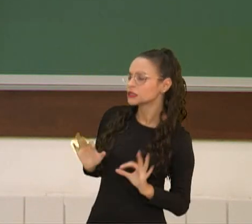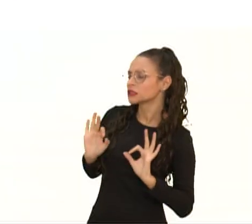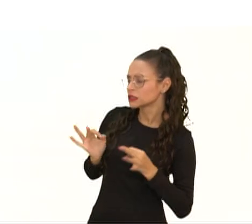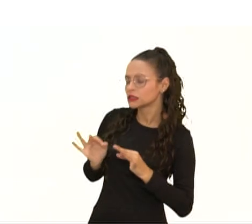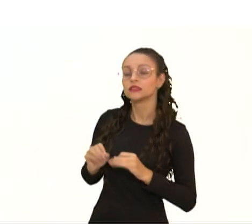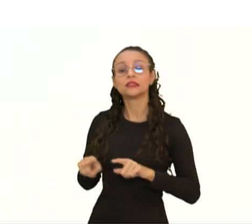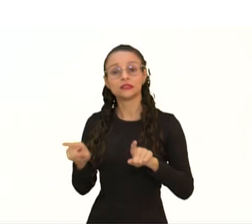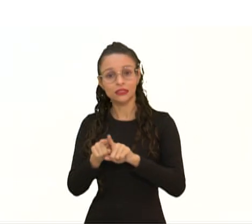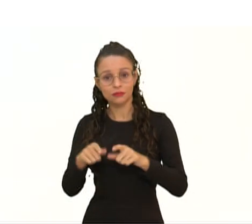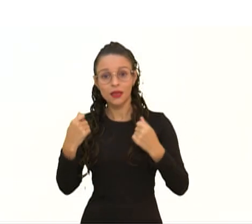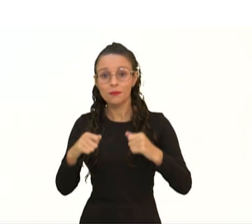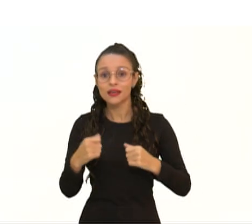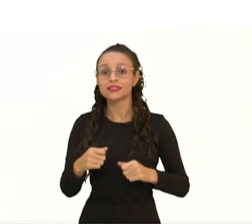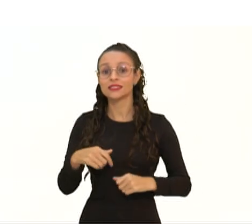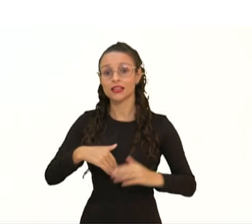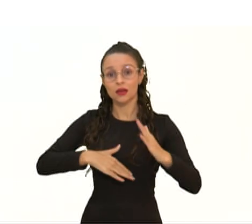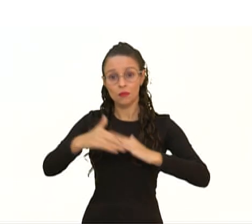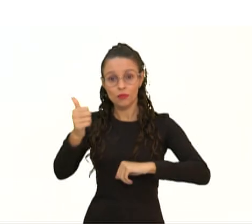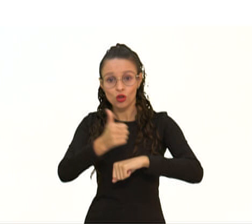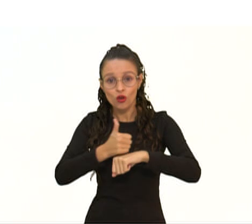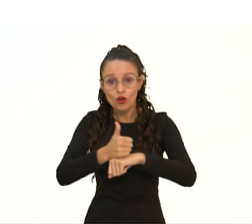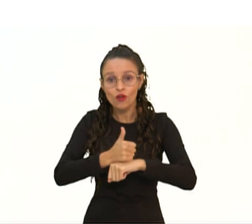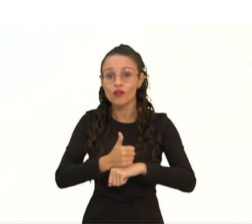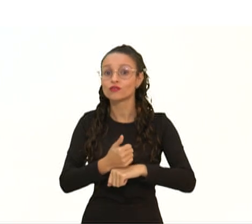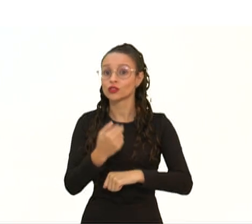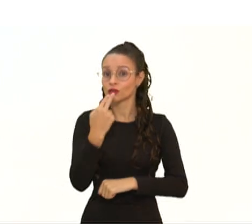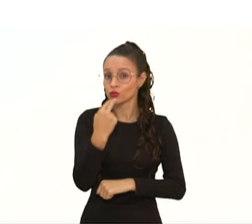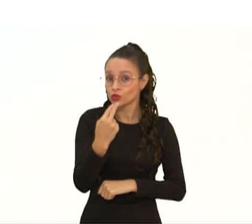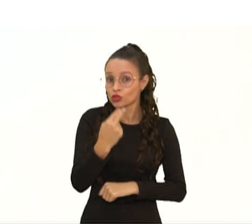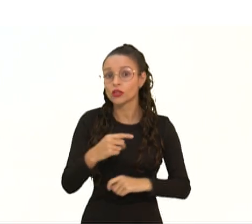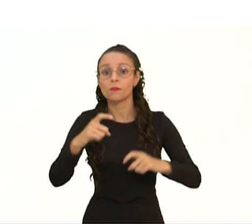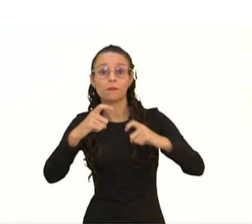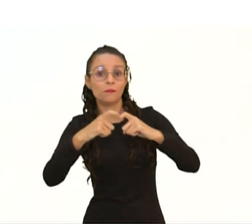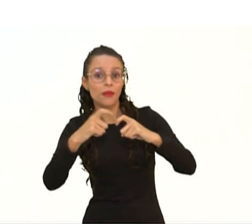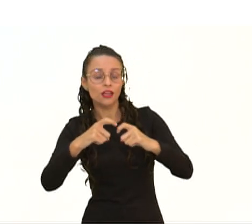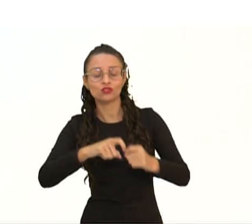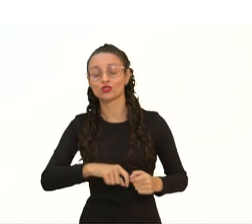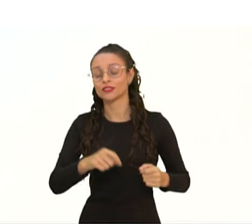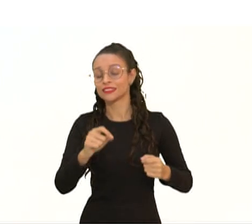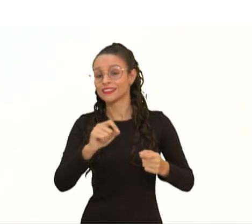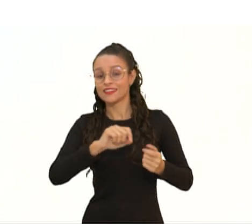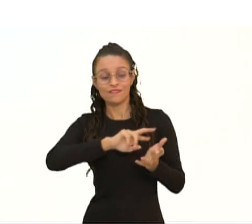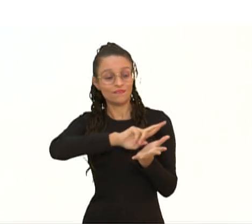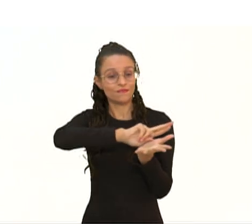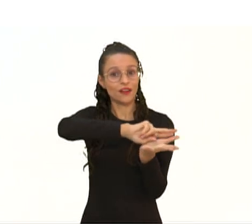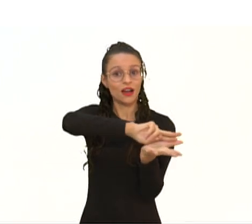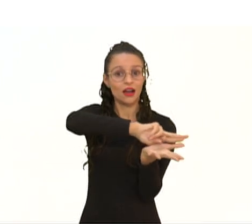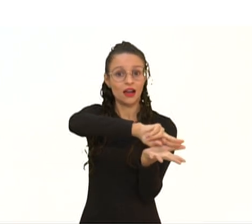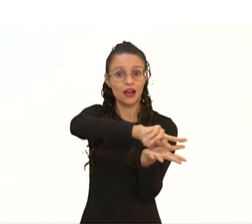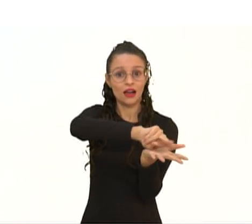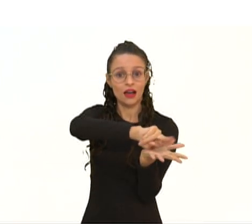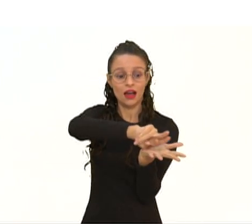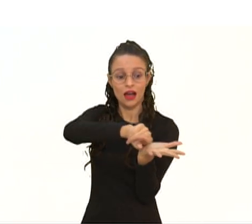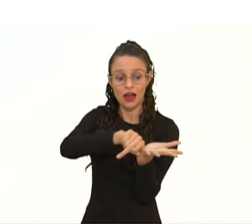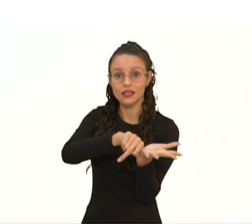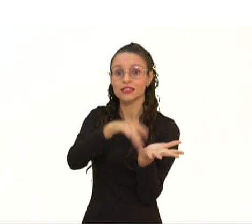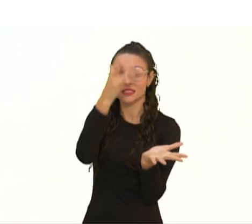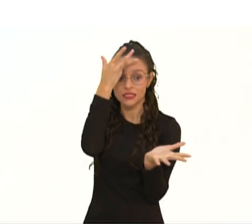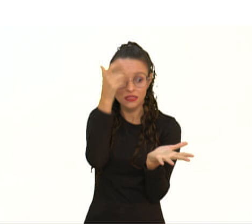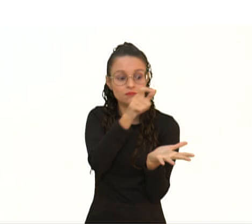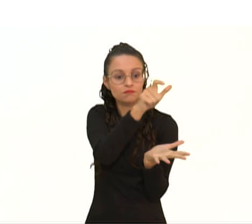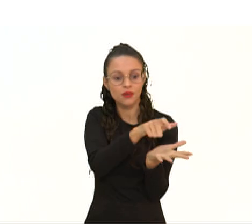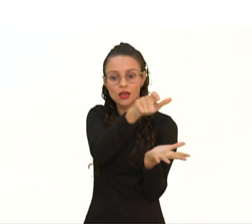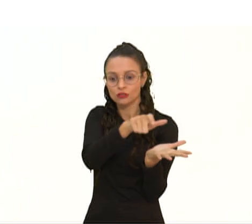ela vai precisar de um nutricionista às vezes de um médico então são várias pessoas é um círculo de pessoas que vai estar